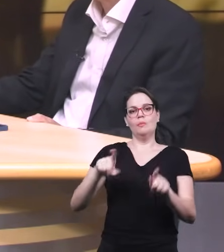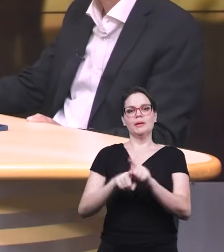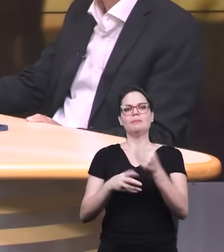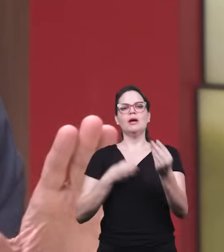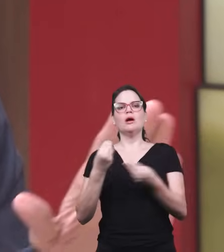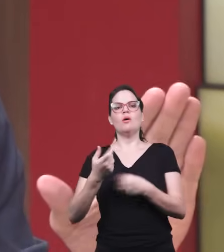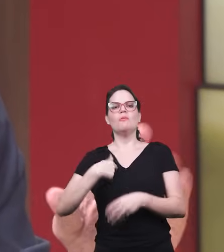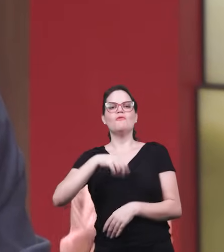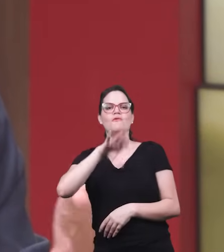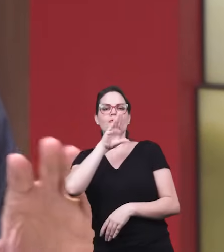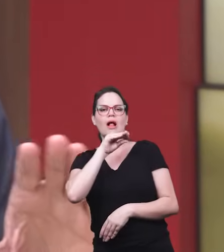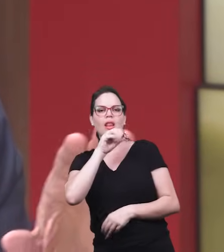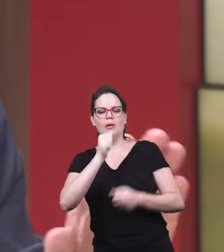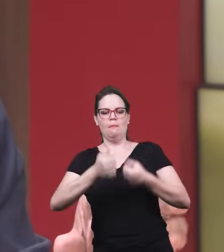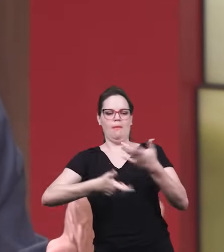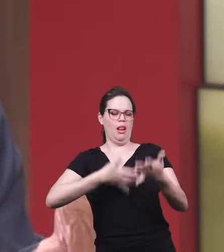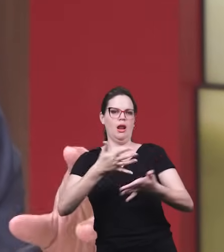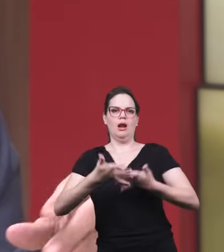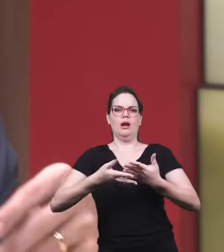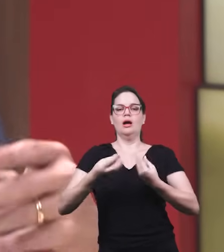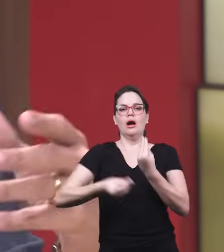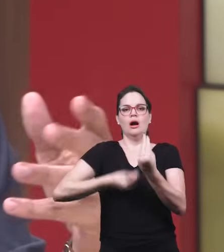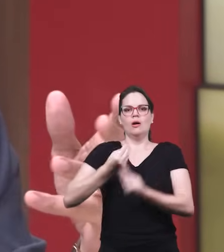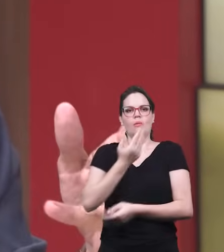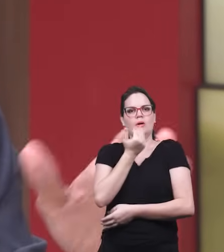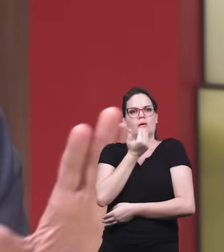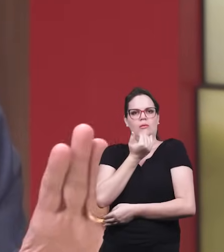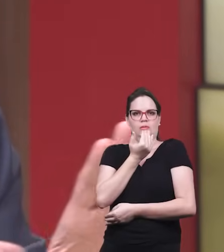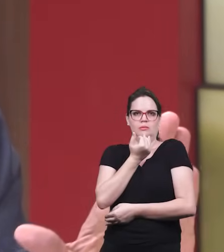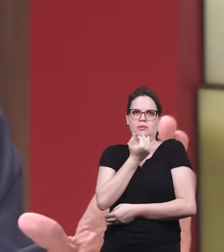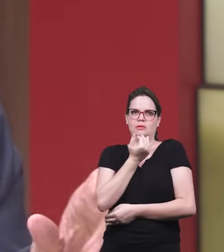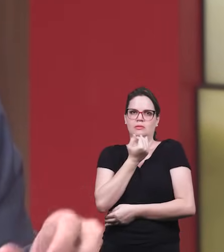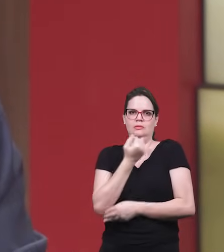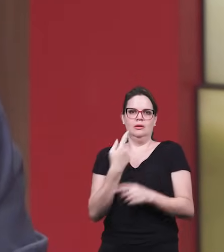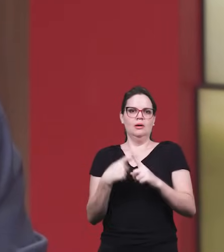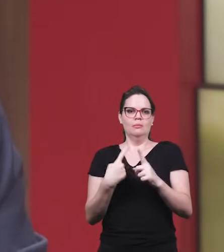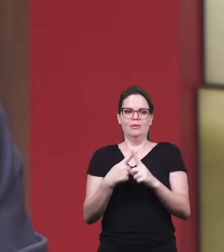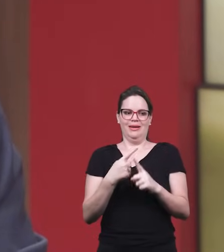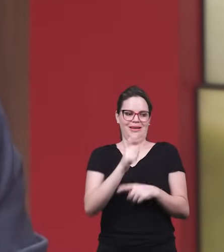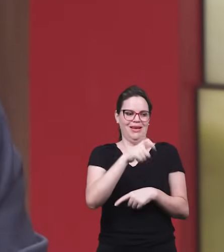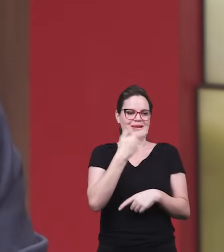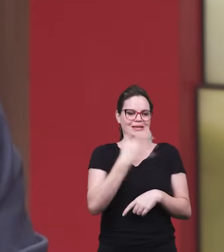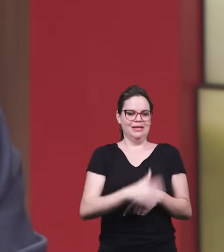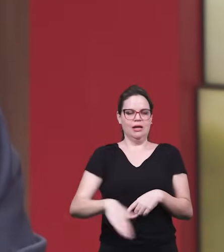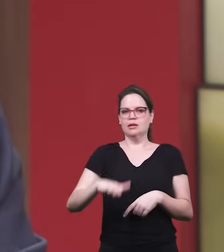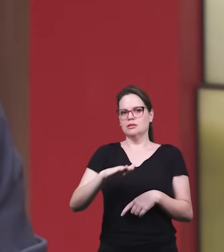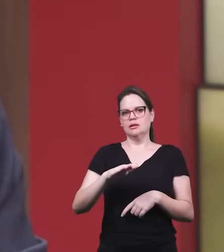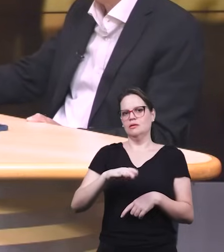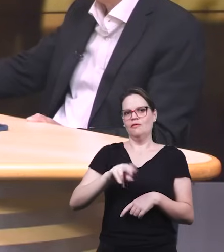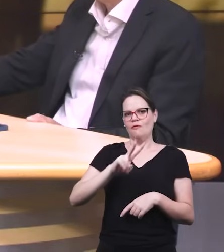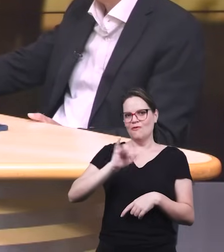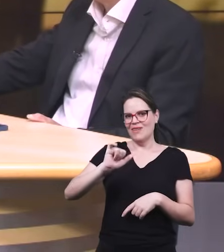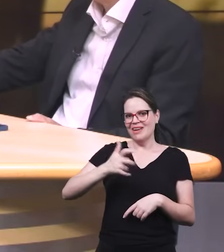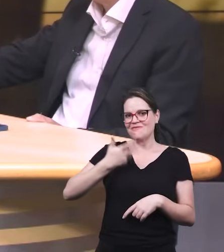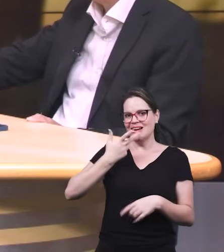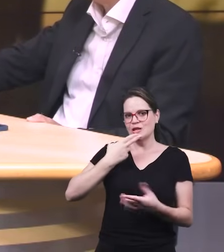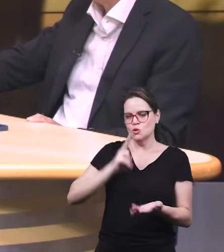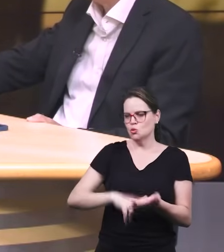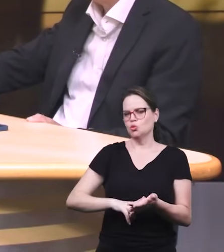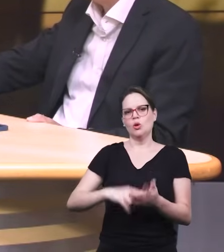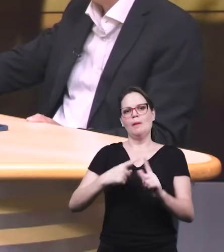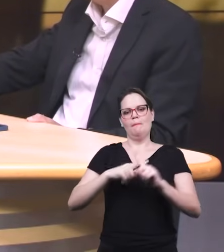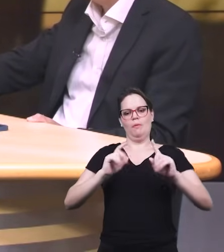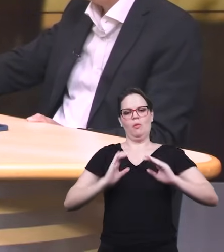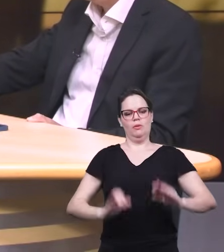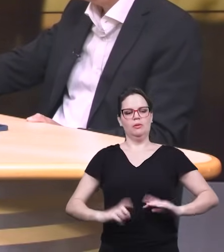Isso é ver o que não está sendo dito, fundamental. Eu acho que o pastor Marcelo tocou